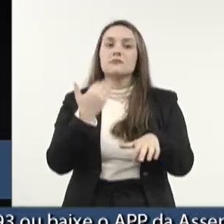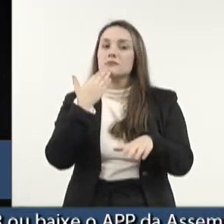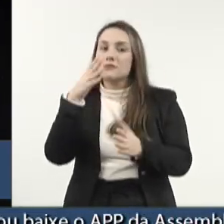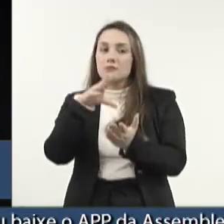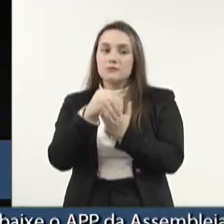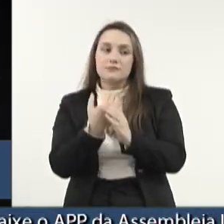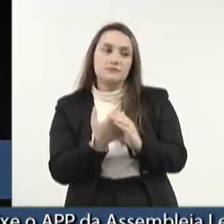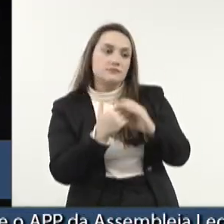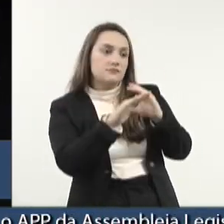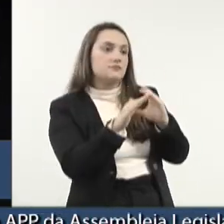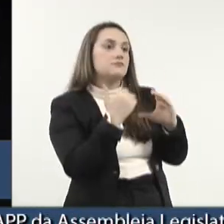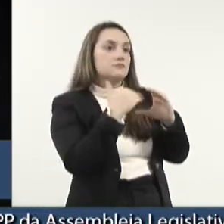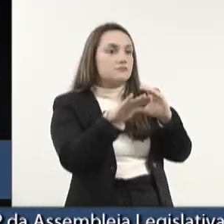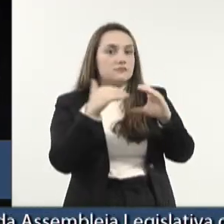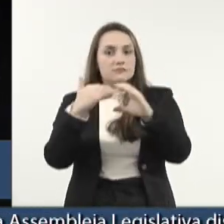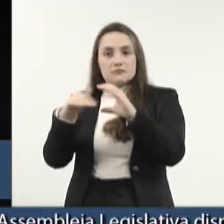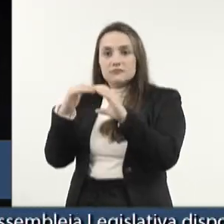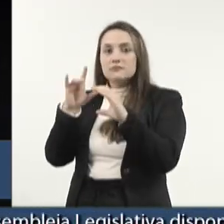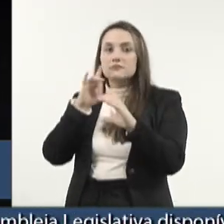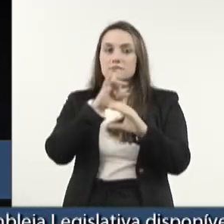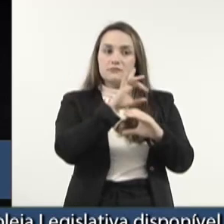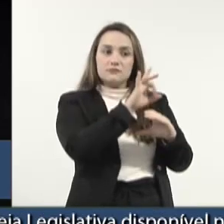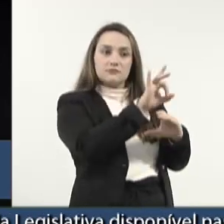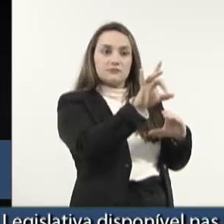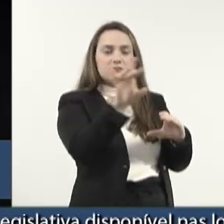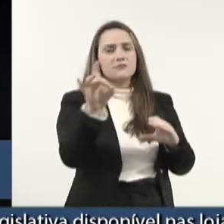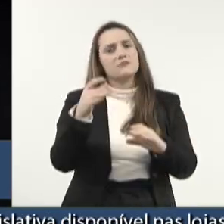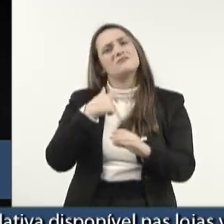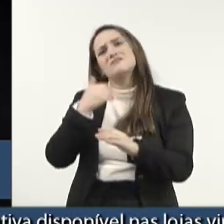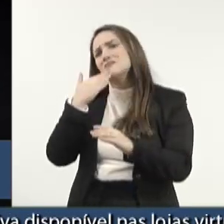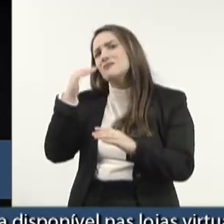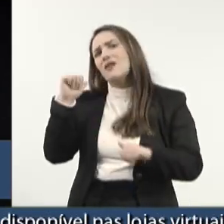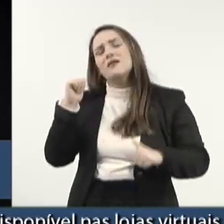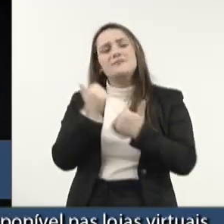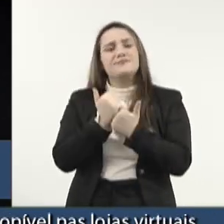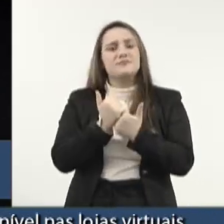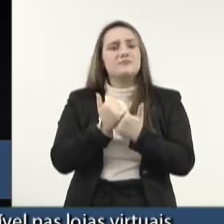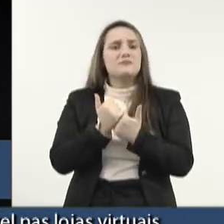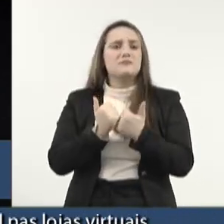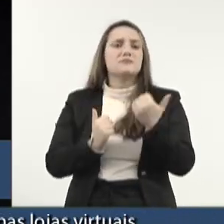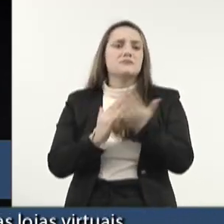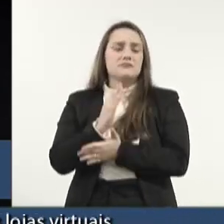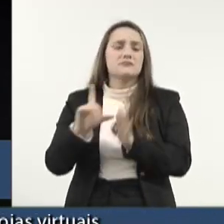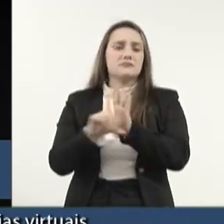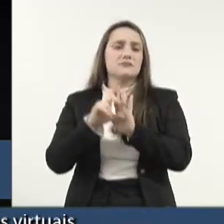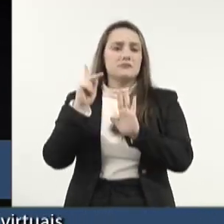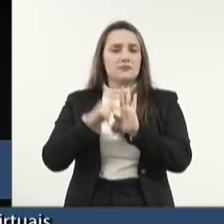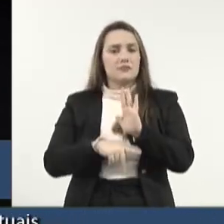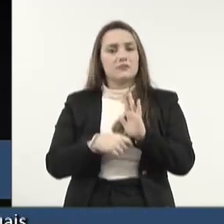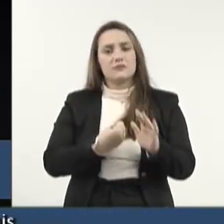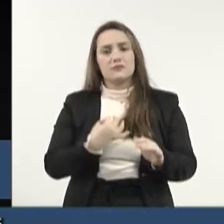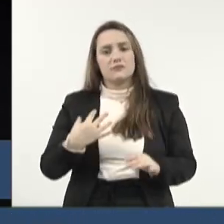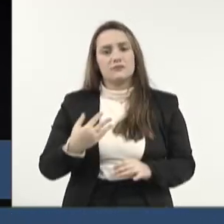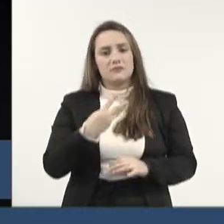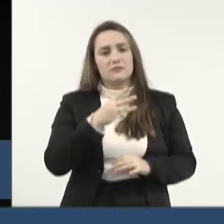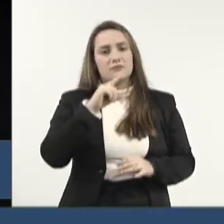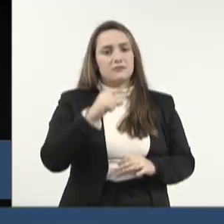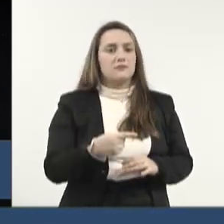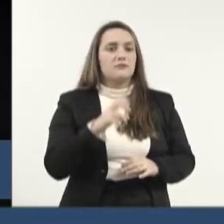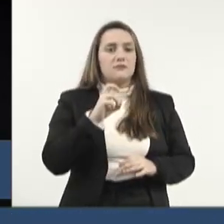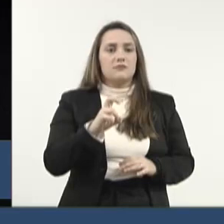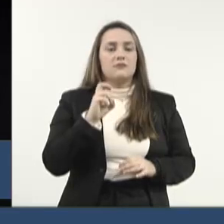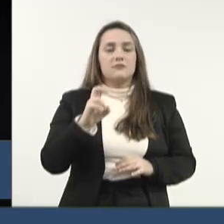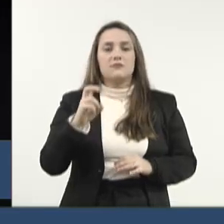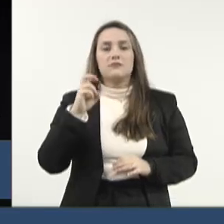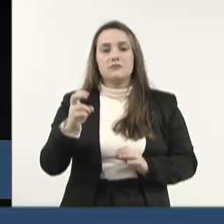autônomas, solicitando apoio à tramitação e consequente aprovação ao projeto de lei número 3.555